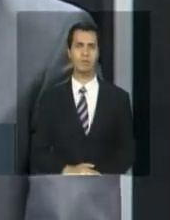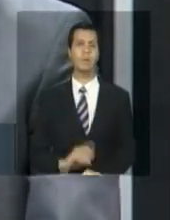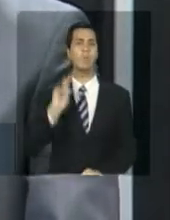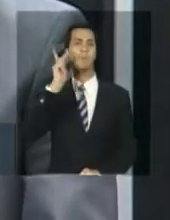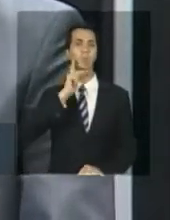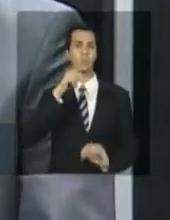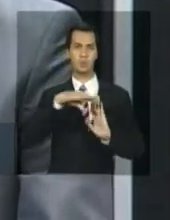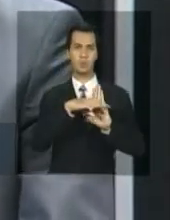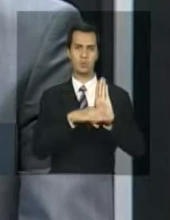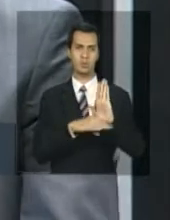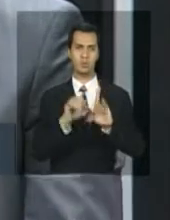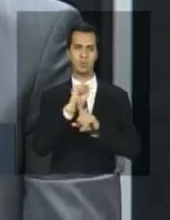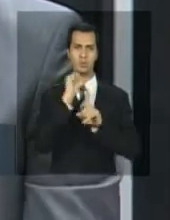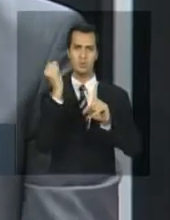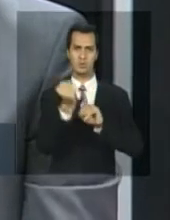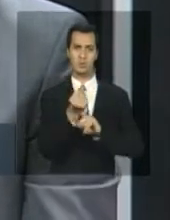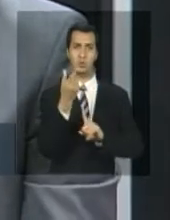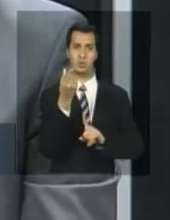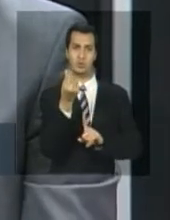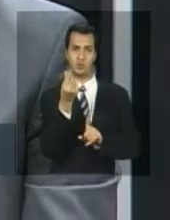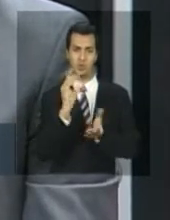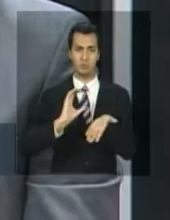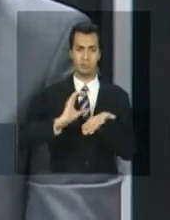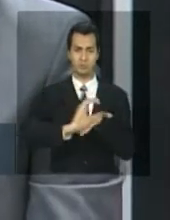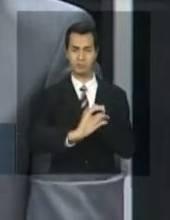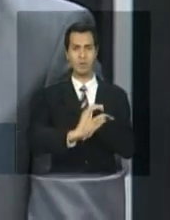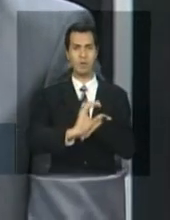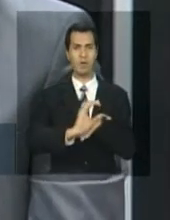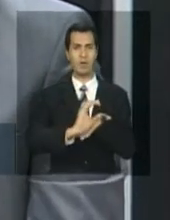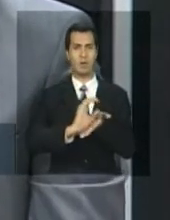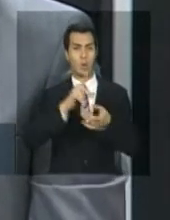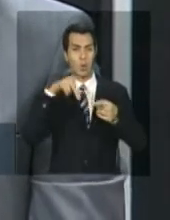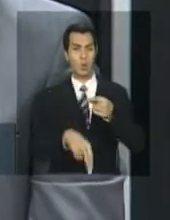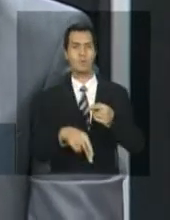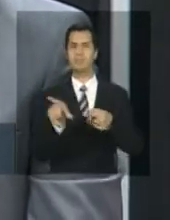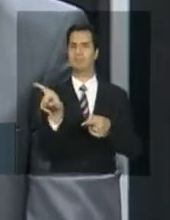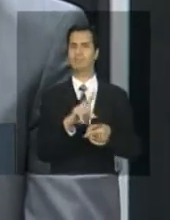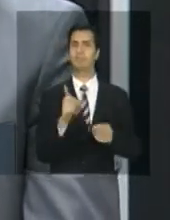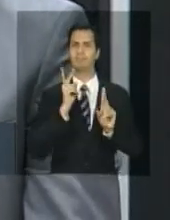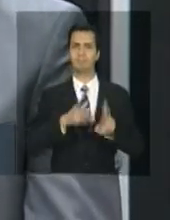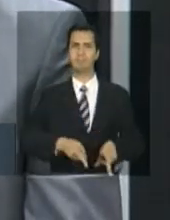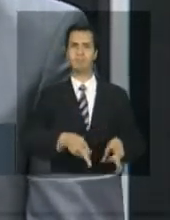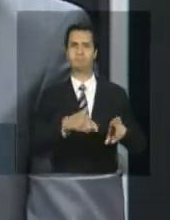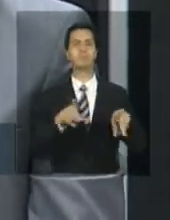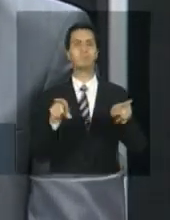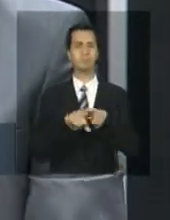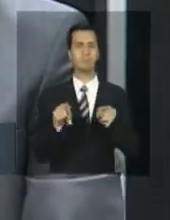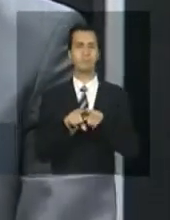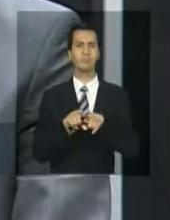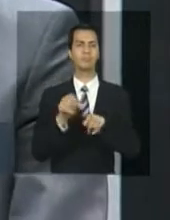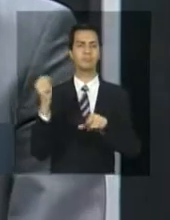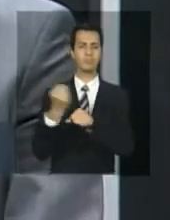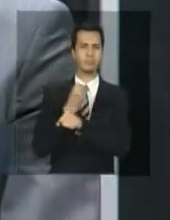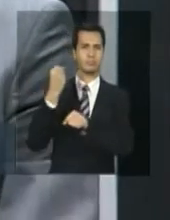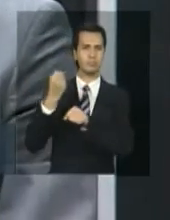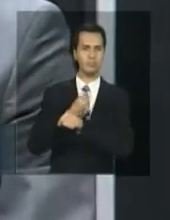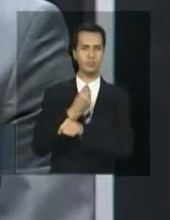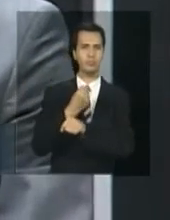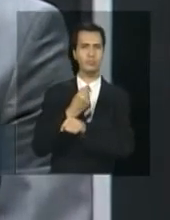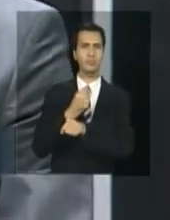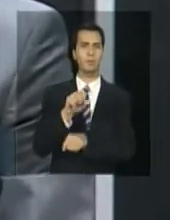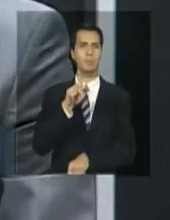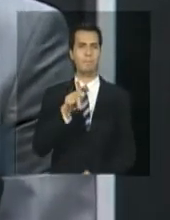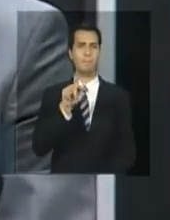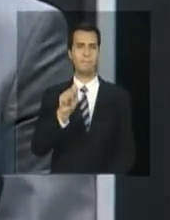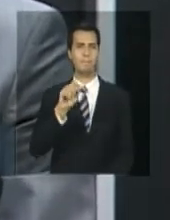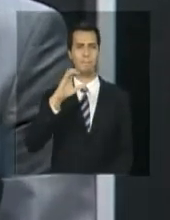políticas sociais. O mesmo tratamento está garantido para os empreendimentos do Programa